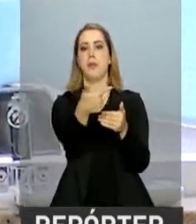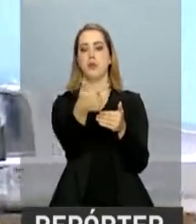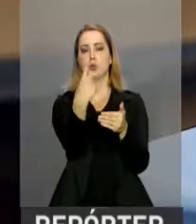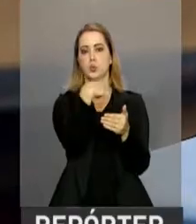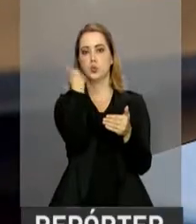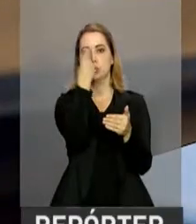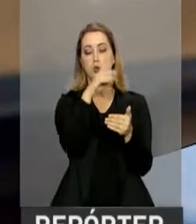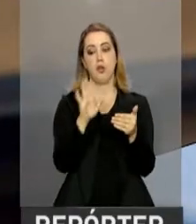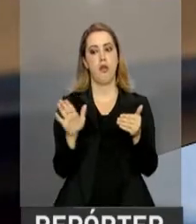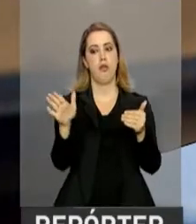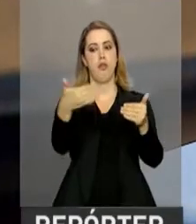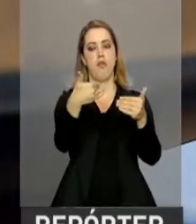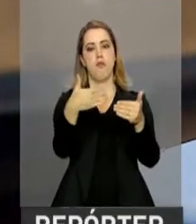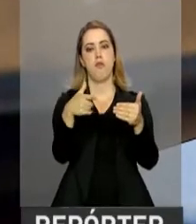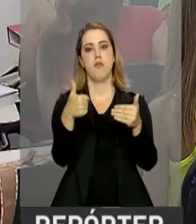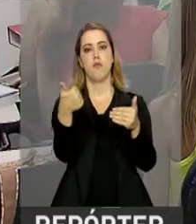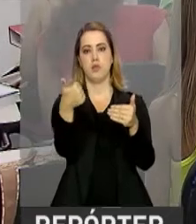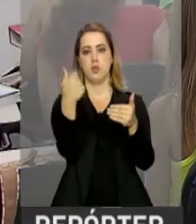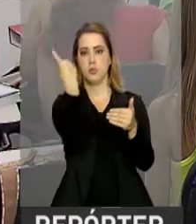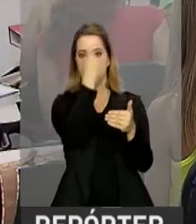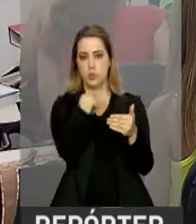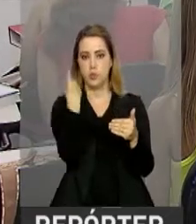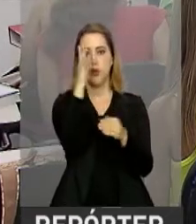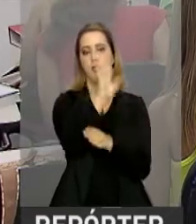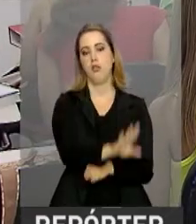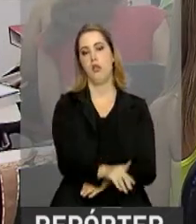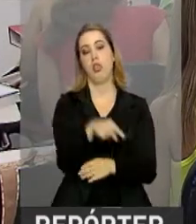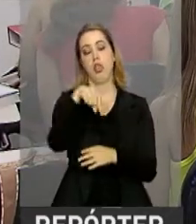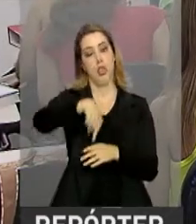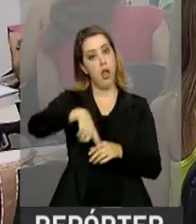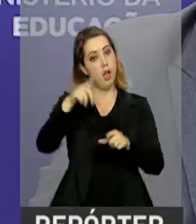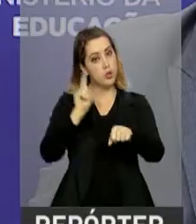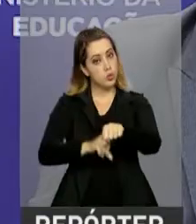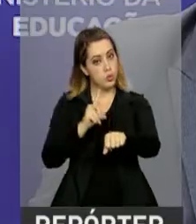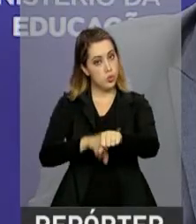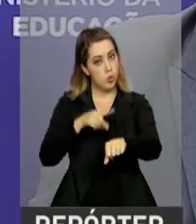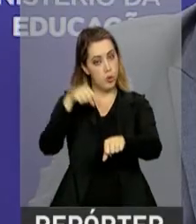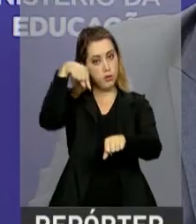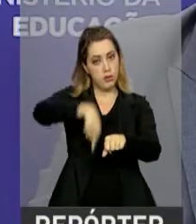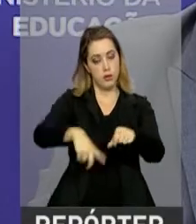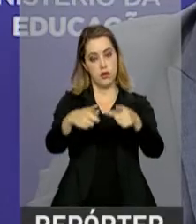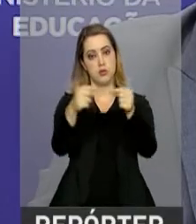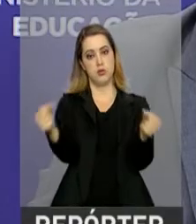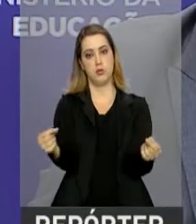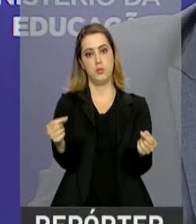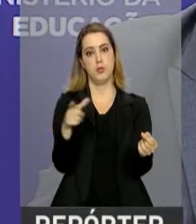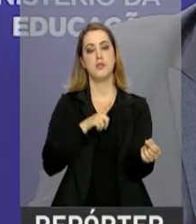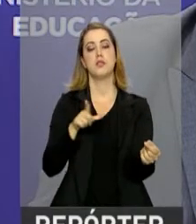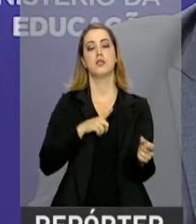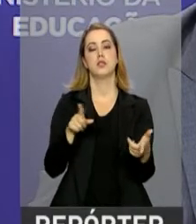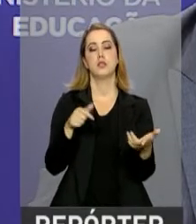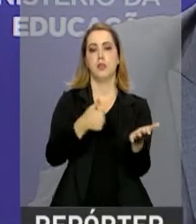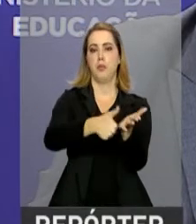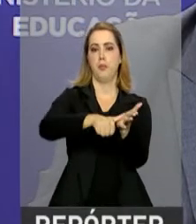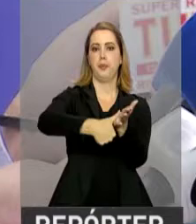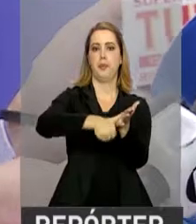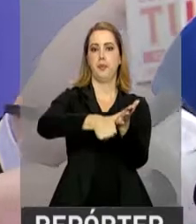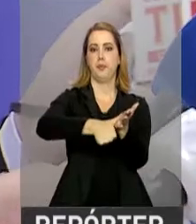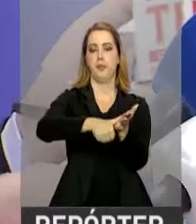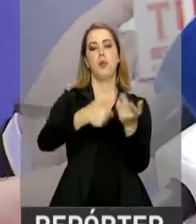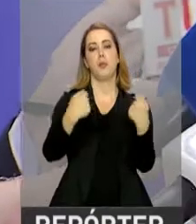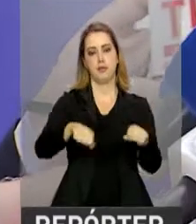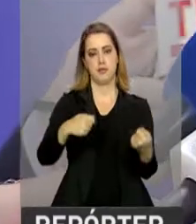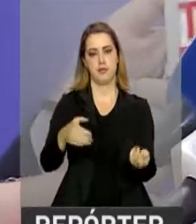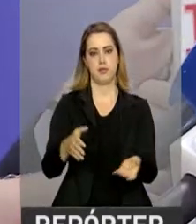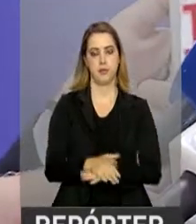da tarde no horário de brasília e neste ano vai ter uma novidade a coleta de dados por meio da impressão digital o